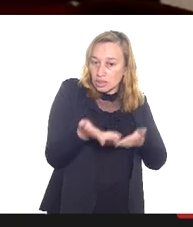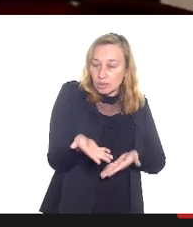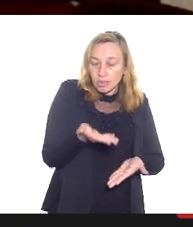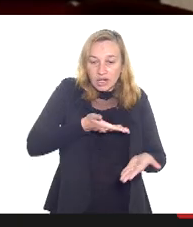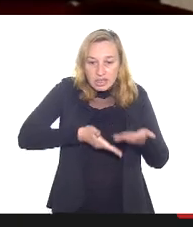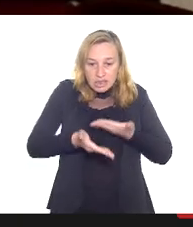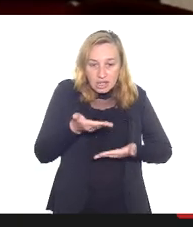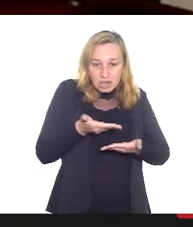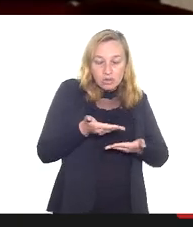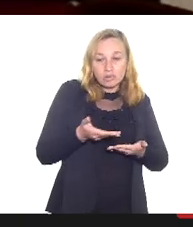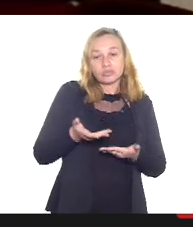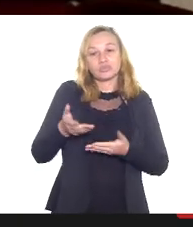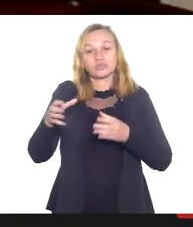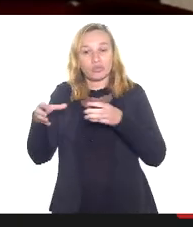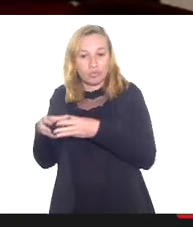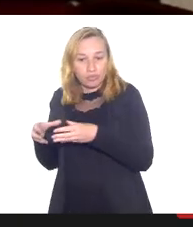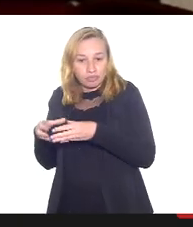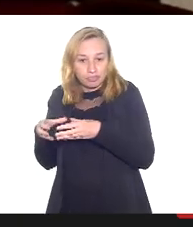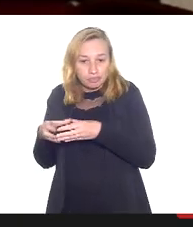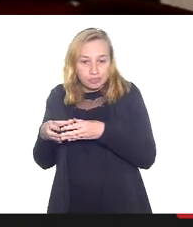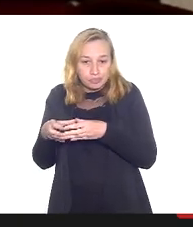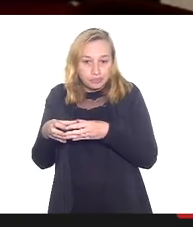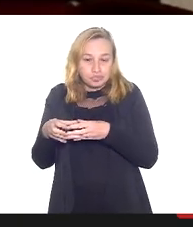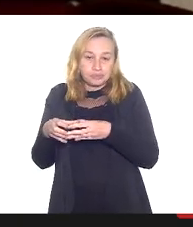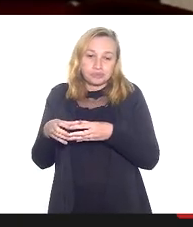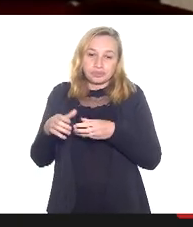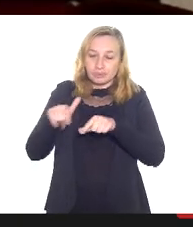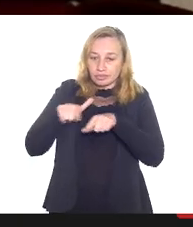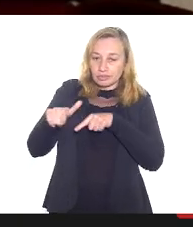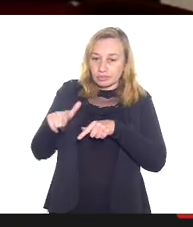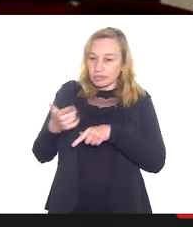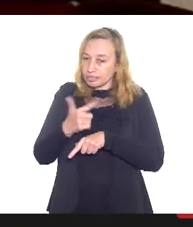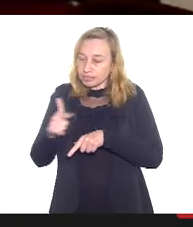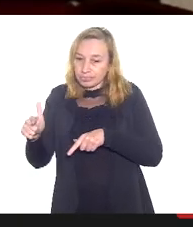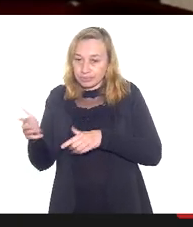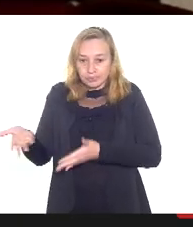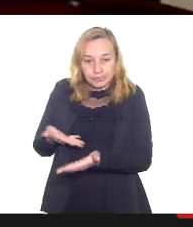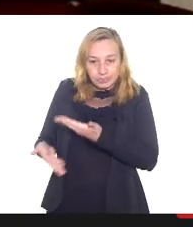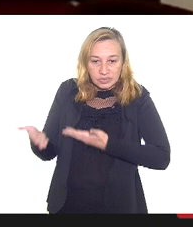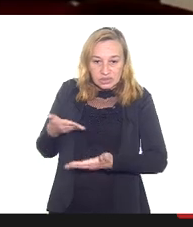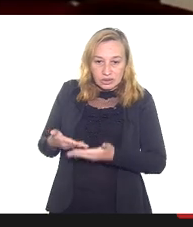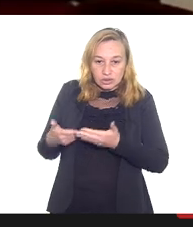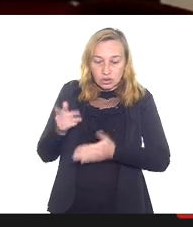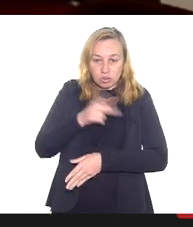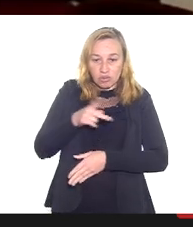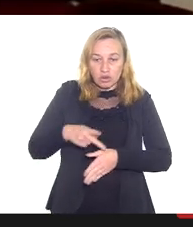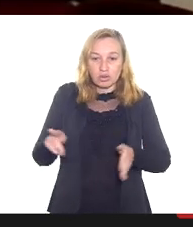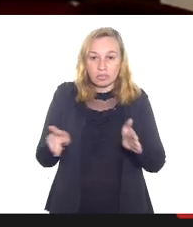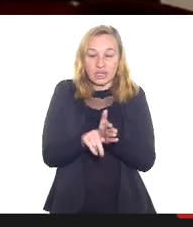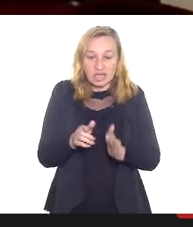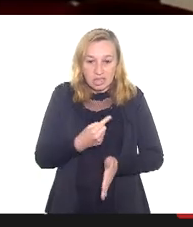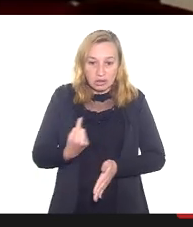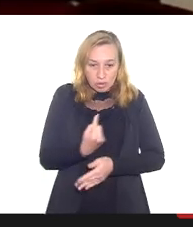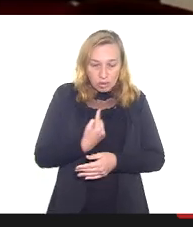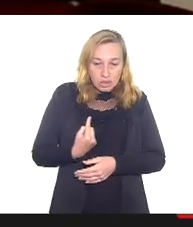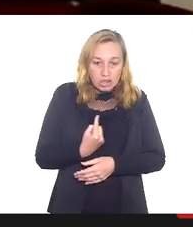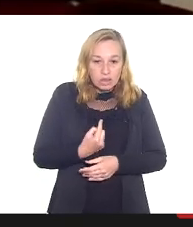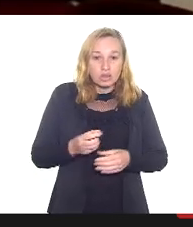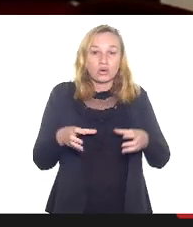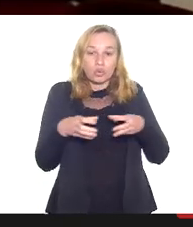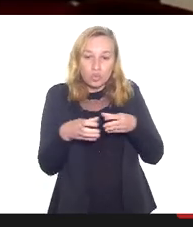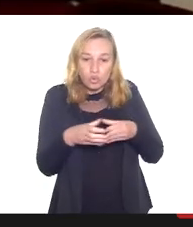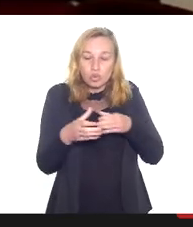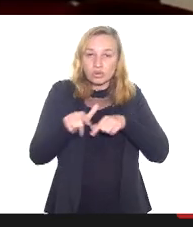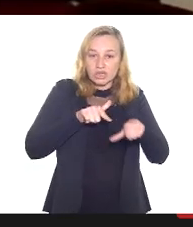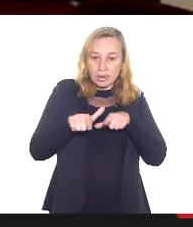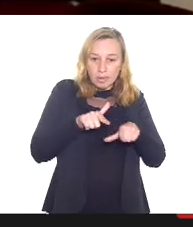e um grupo de trabalho que não temos parceiros, que os professores são todos nossos, que o curso é todo nosso, e um grupo de trabalho do